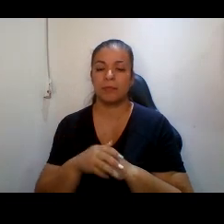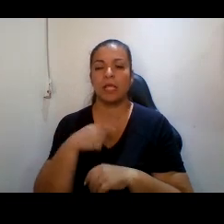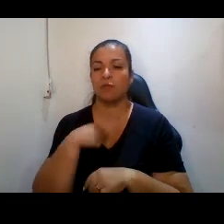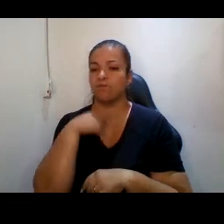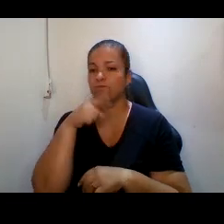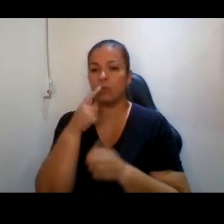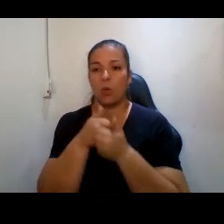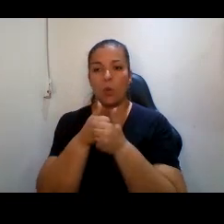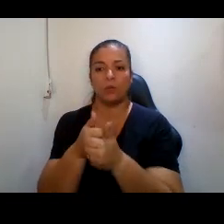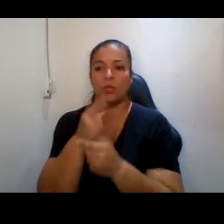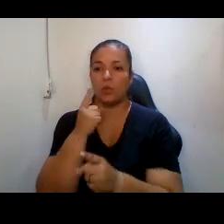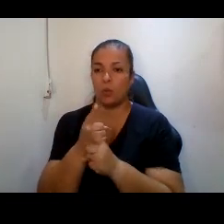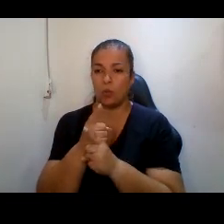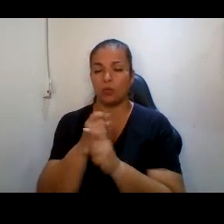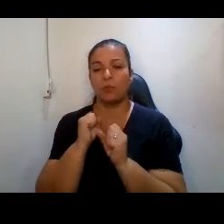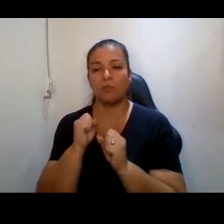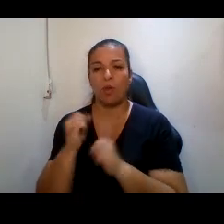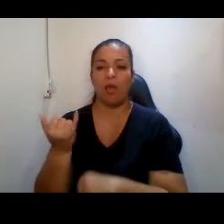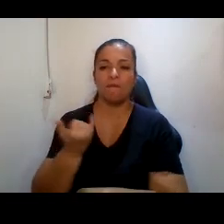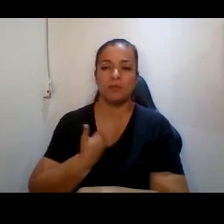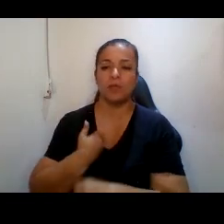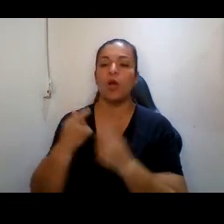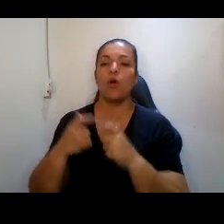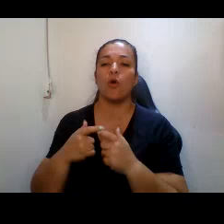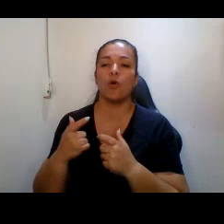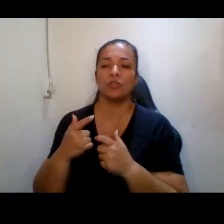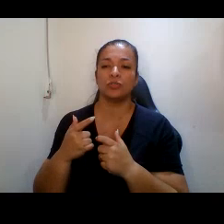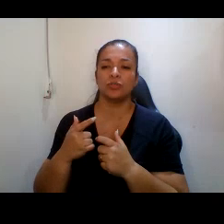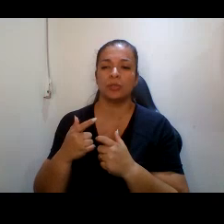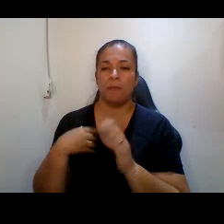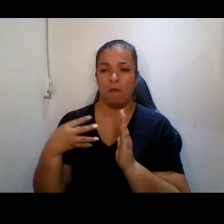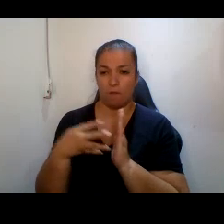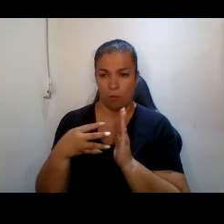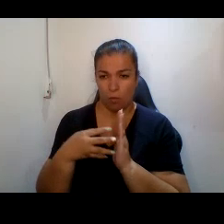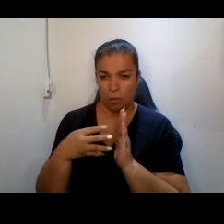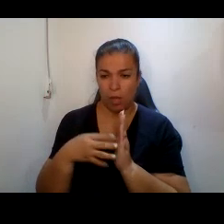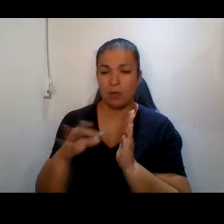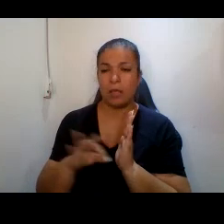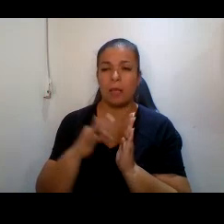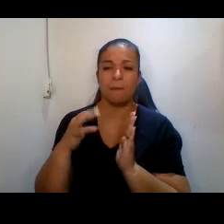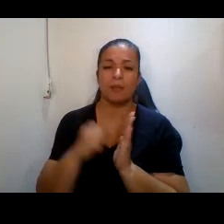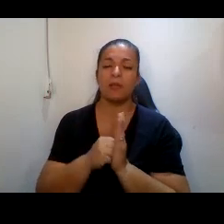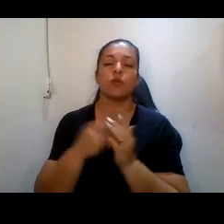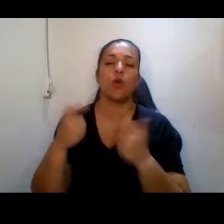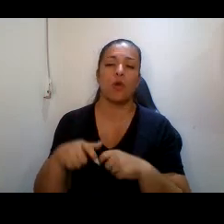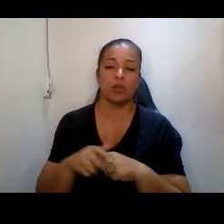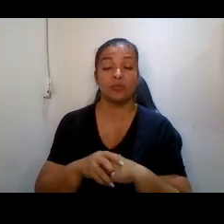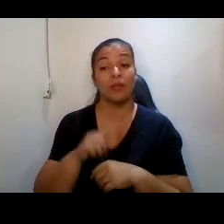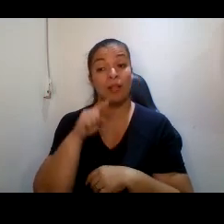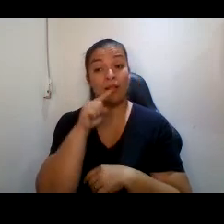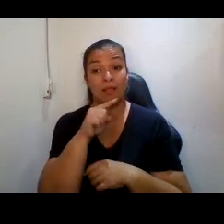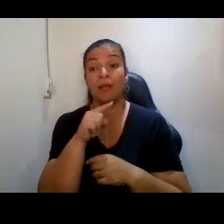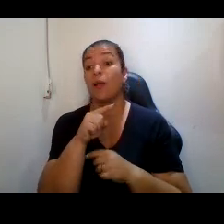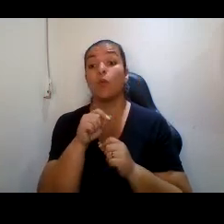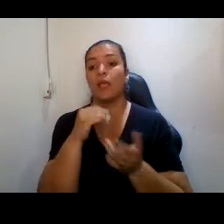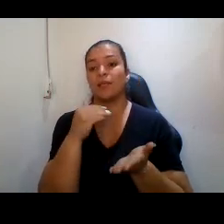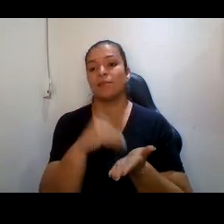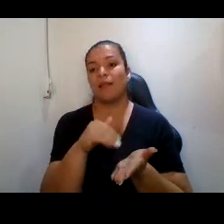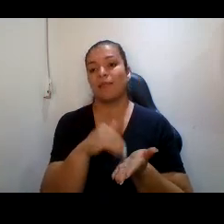os encontros, poderia me informar aonde consigo encontrar o meu formulário de rematrícula? Lá na secretaria,